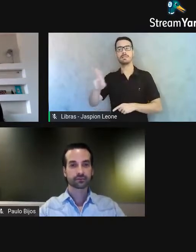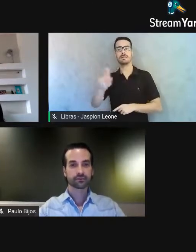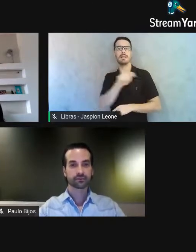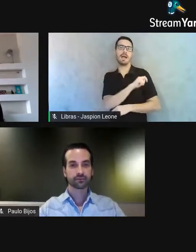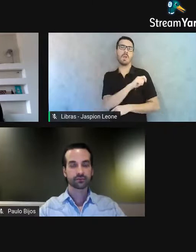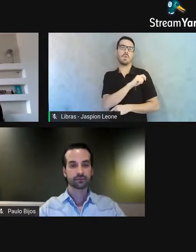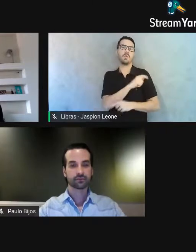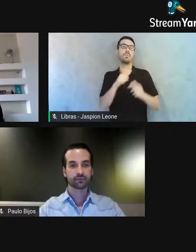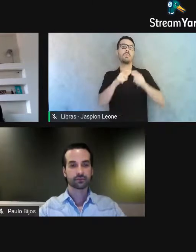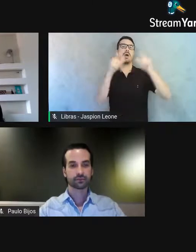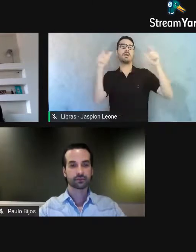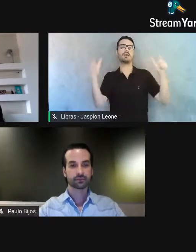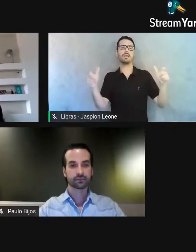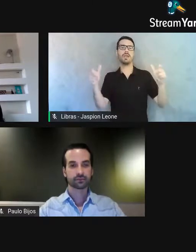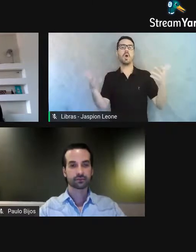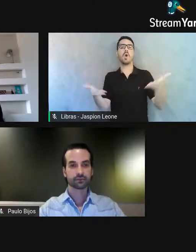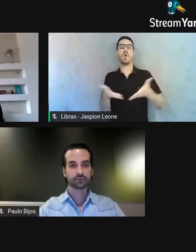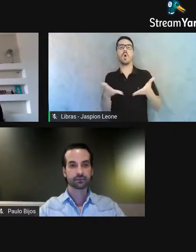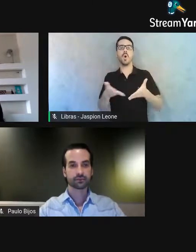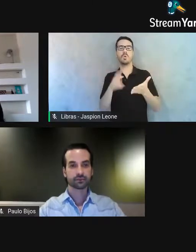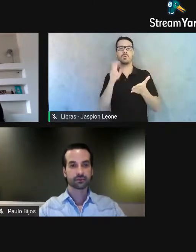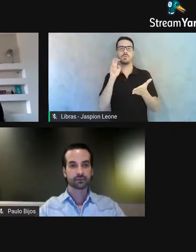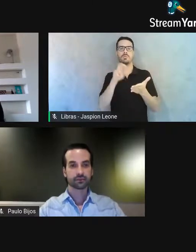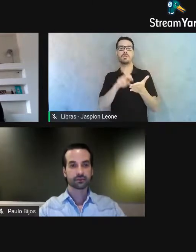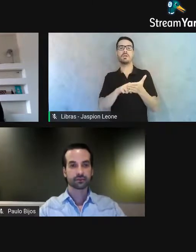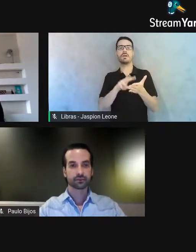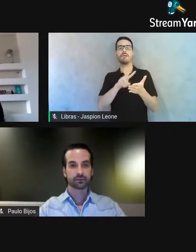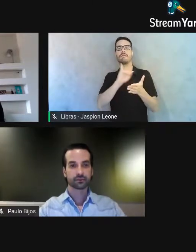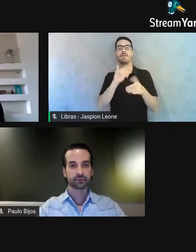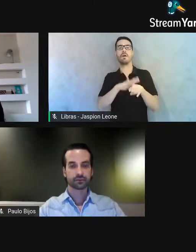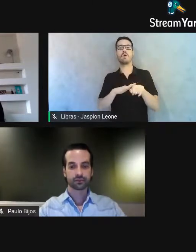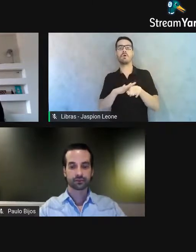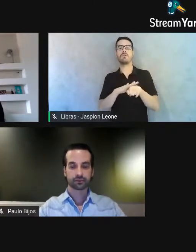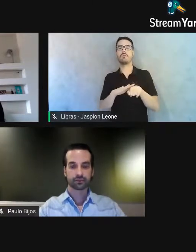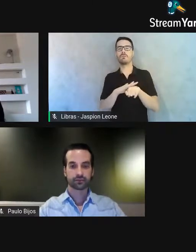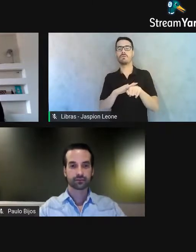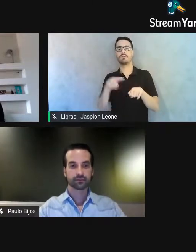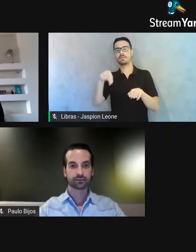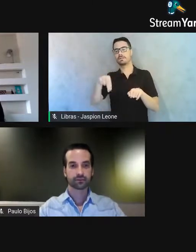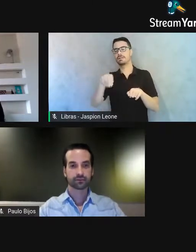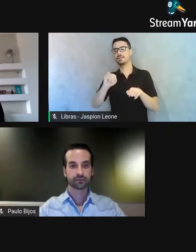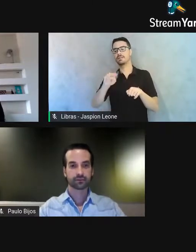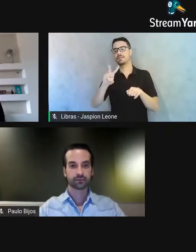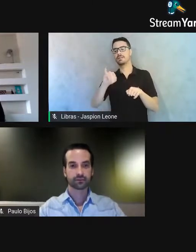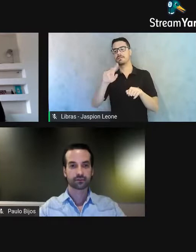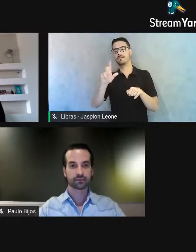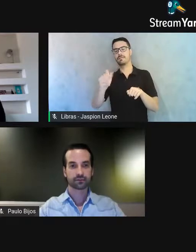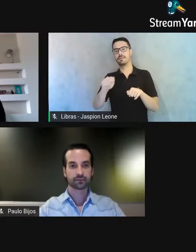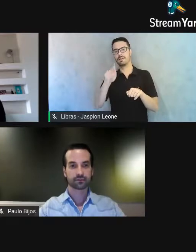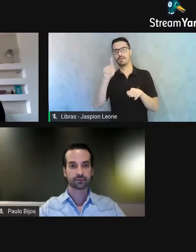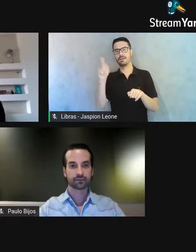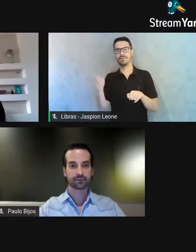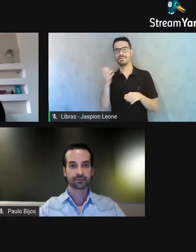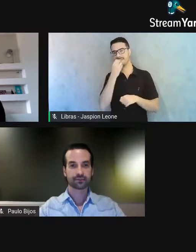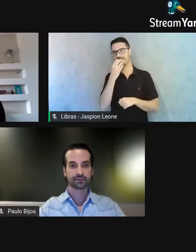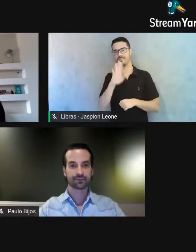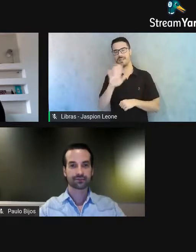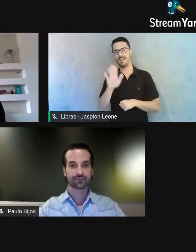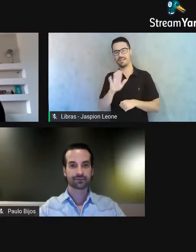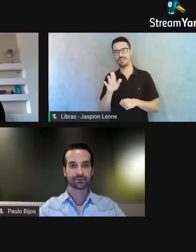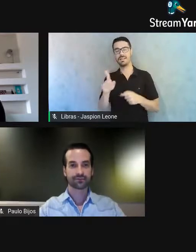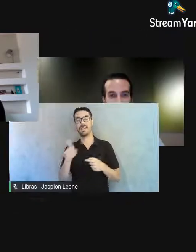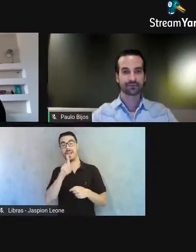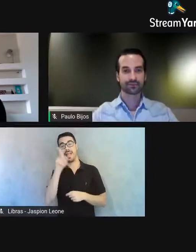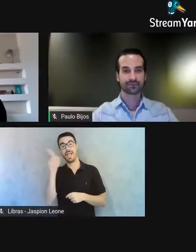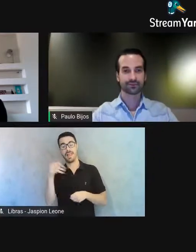Então, na manhã de hoje, nós vamos conversar com a Nívia Flauzino Piloto. Pode levantar a mão, Nívia. Ela é